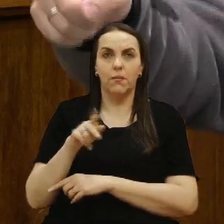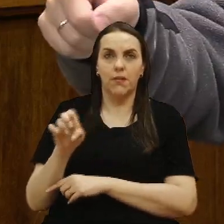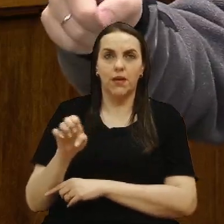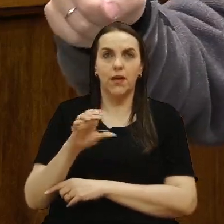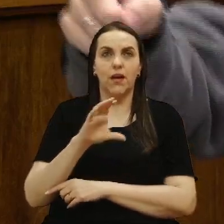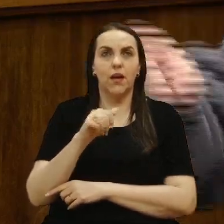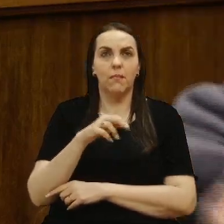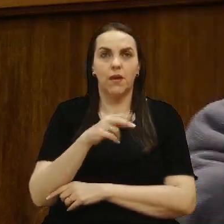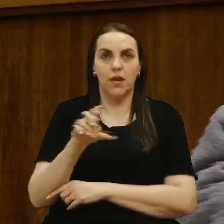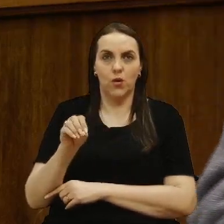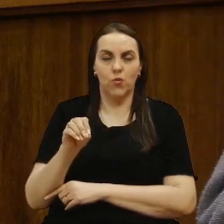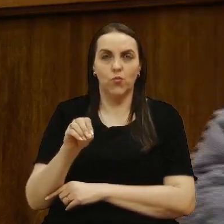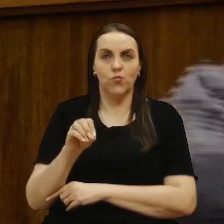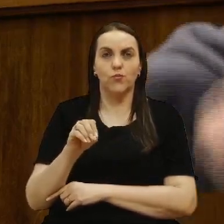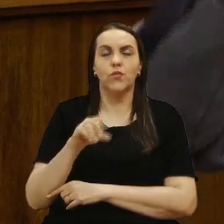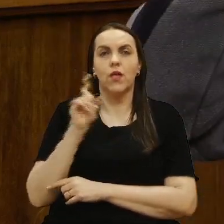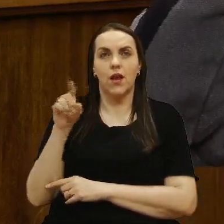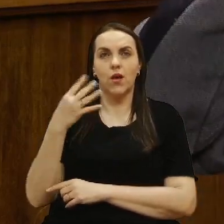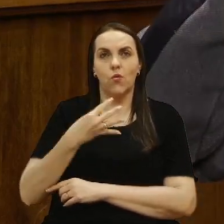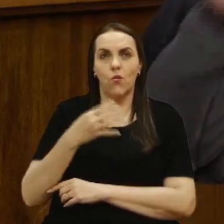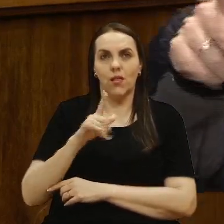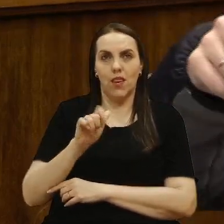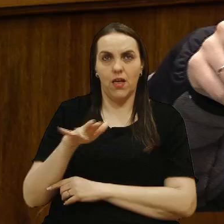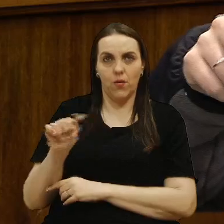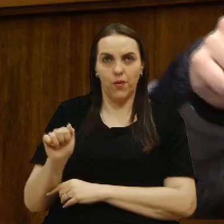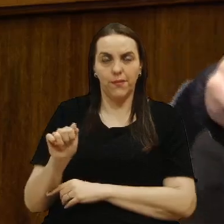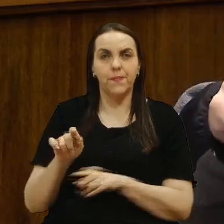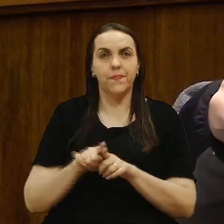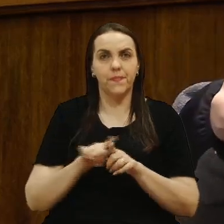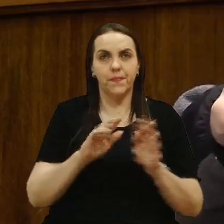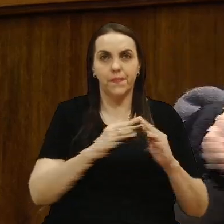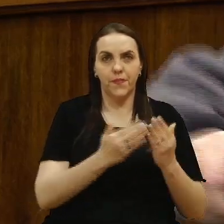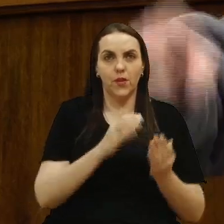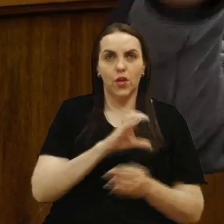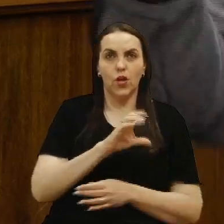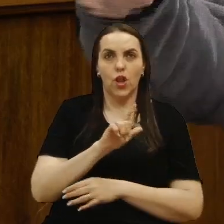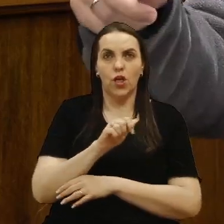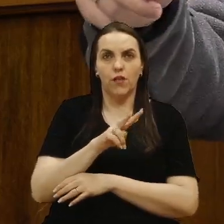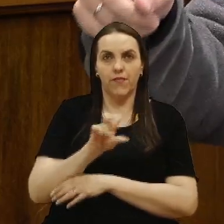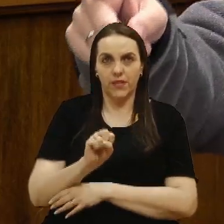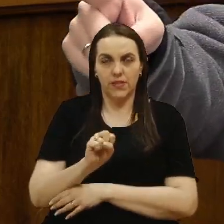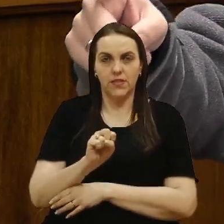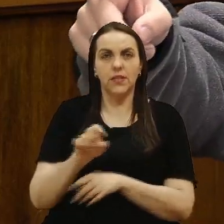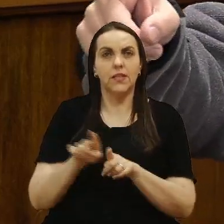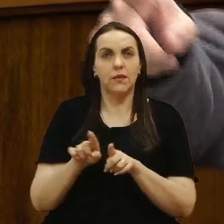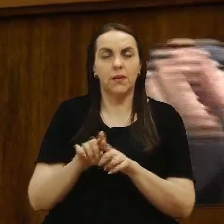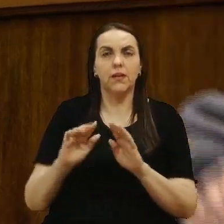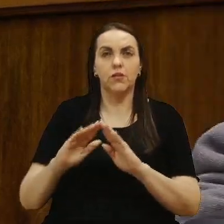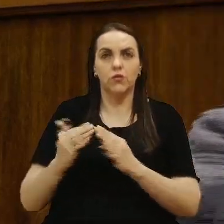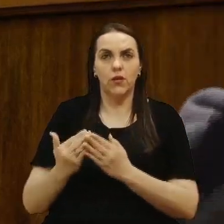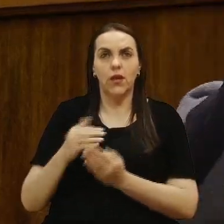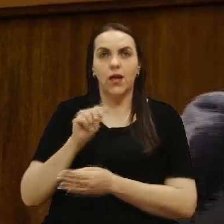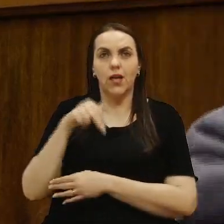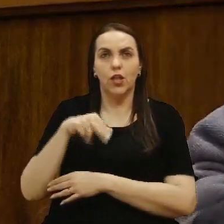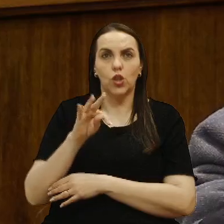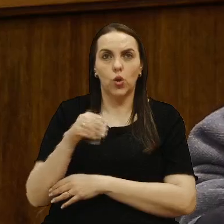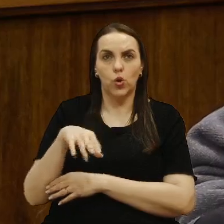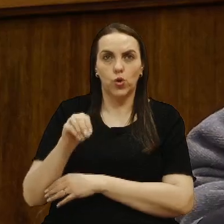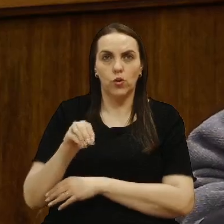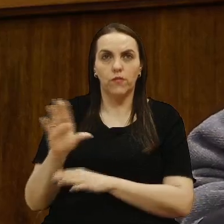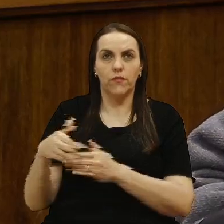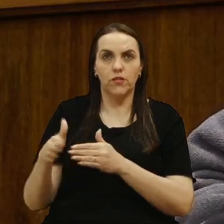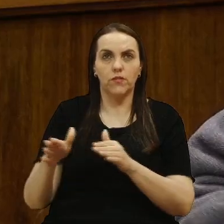Quarta Légua, tinha fechado a Clóvis Bevilacqua, fecharam Antônio Zanini.